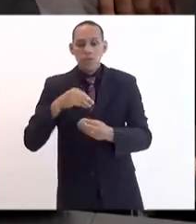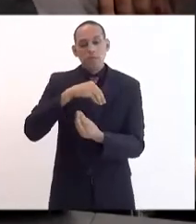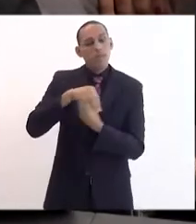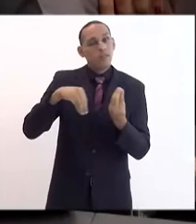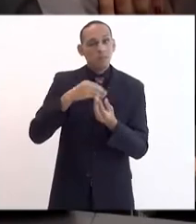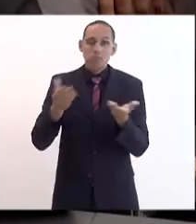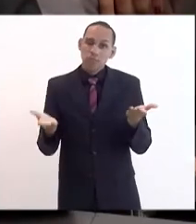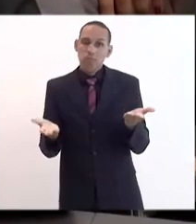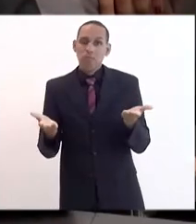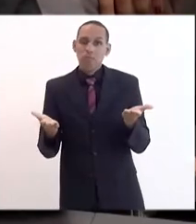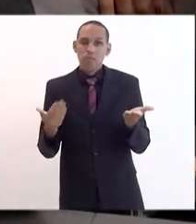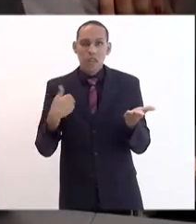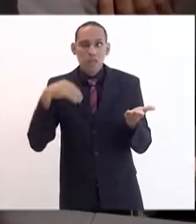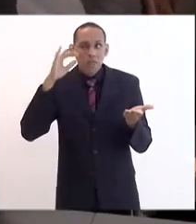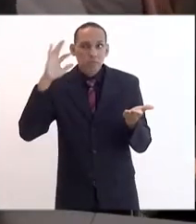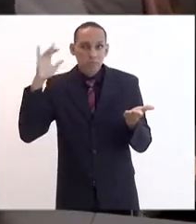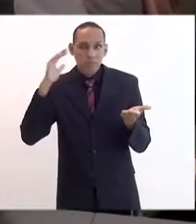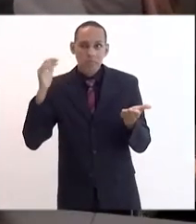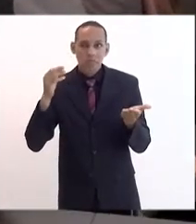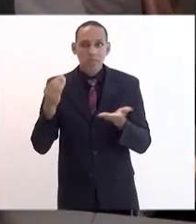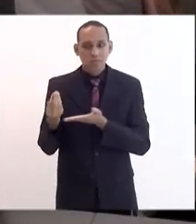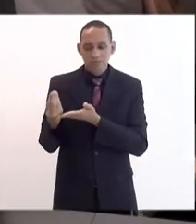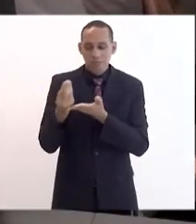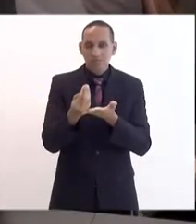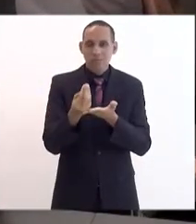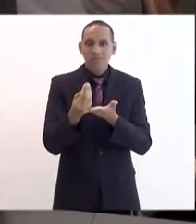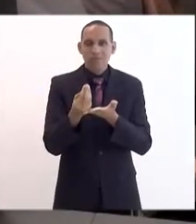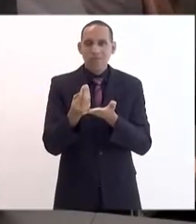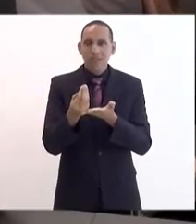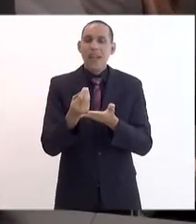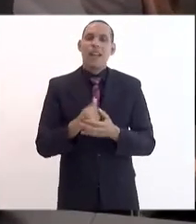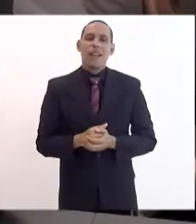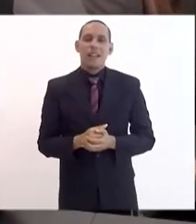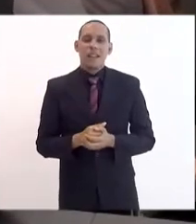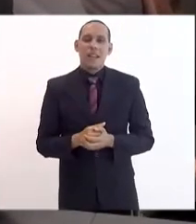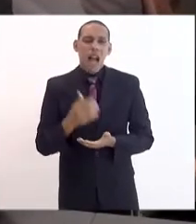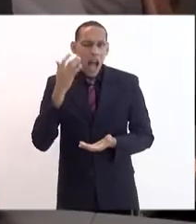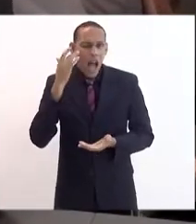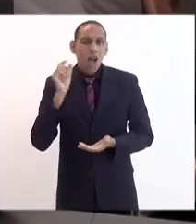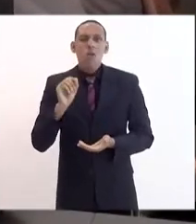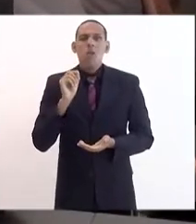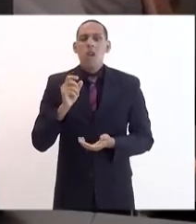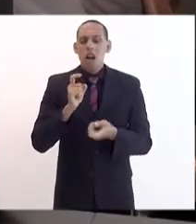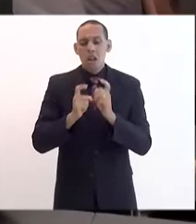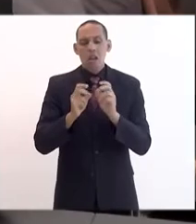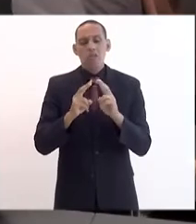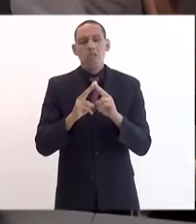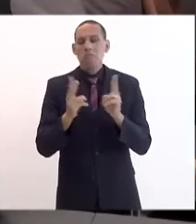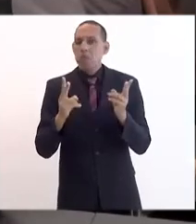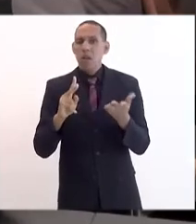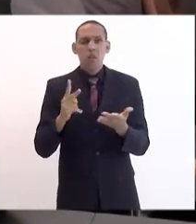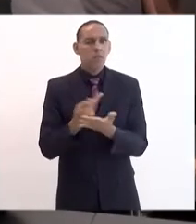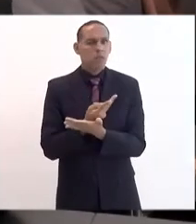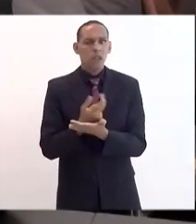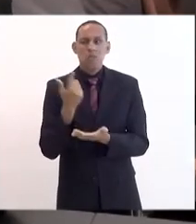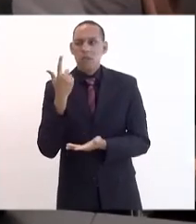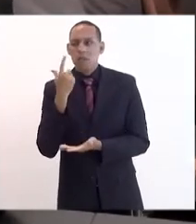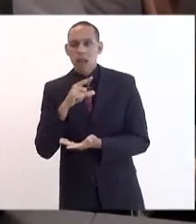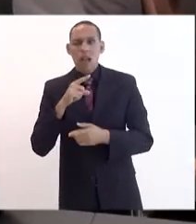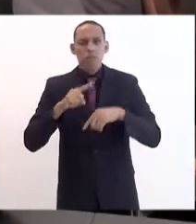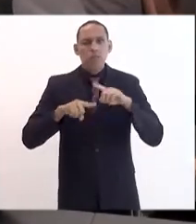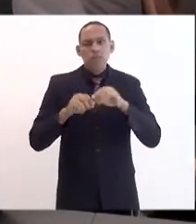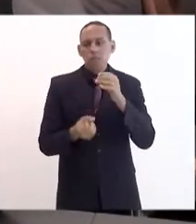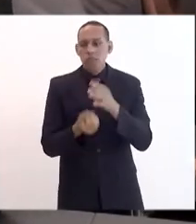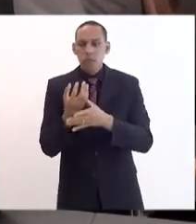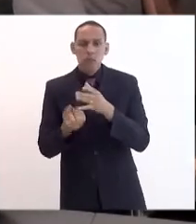Então, queria fazer essa ponderação, não é um cavalo de batalha para mim, mas eu acho que as reuniões virtuais estavam acontecendo, a produção estava acontecendo, não sei se a